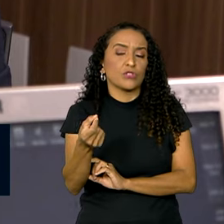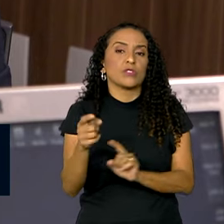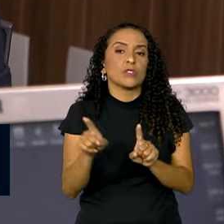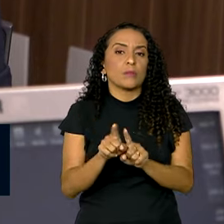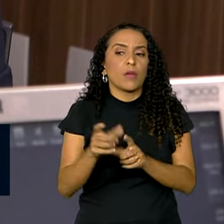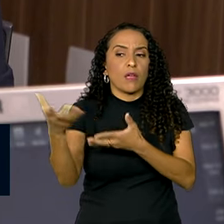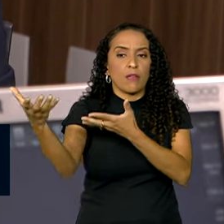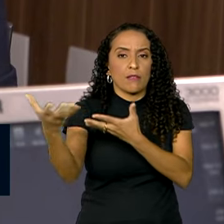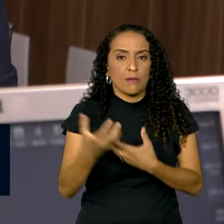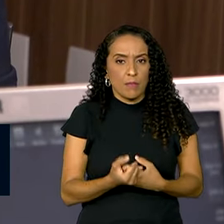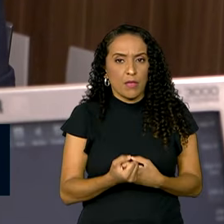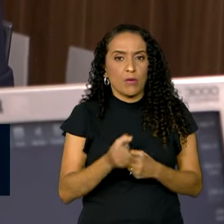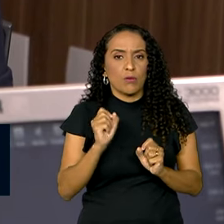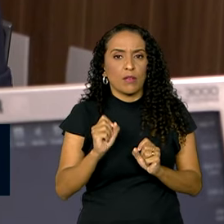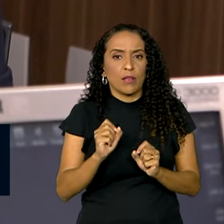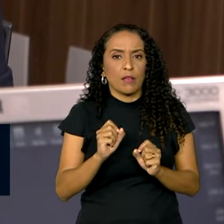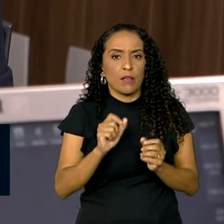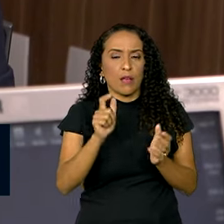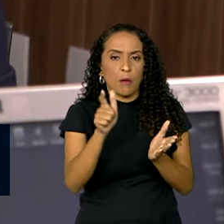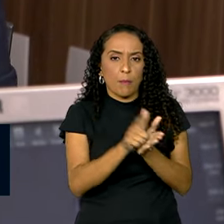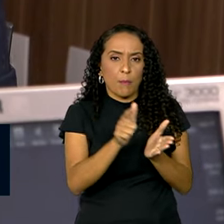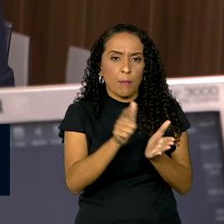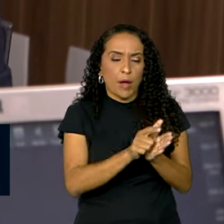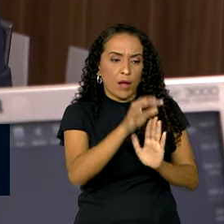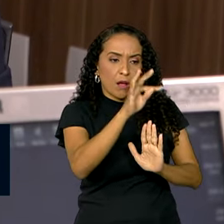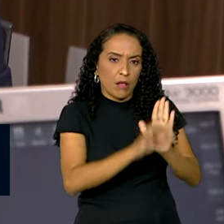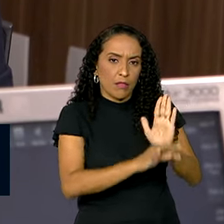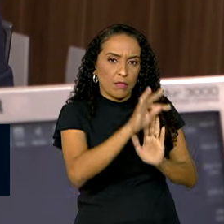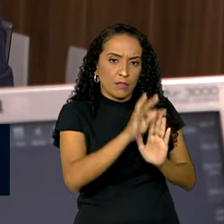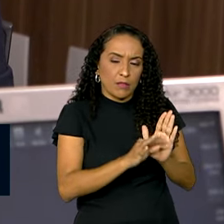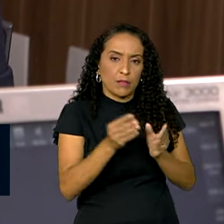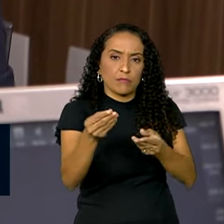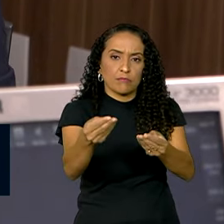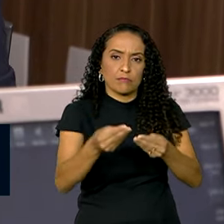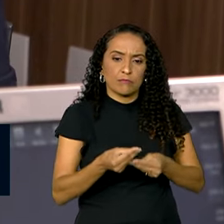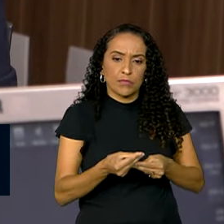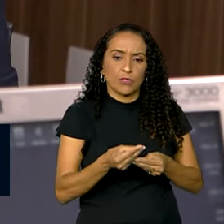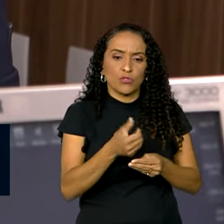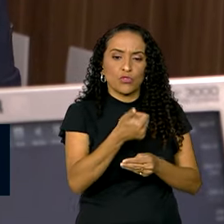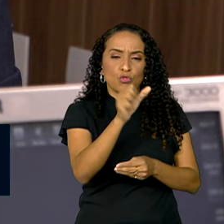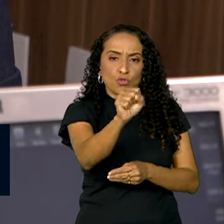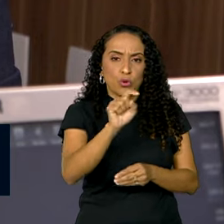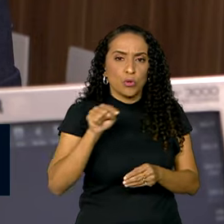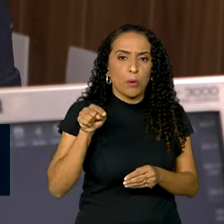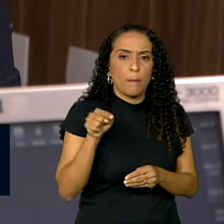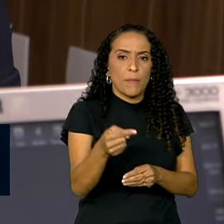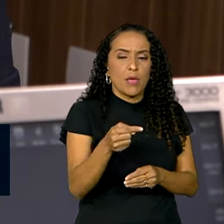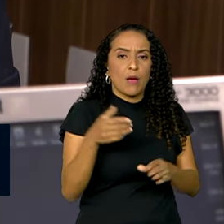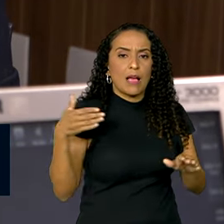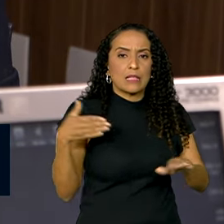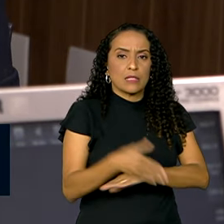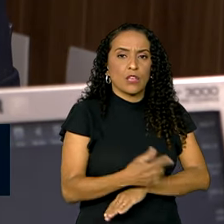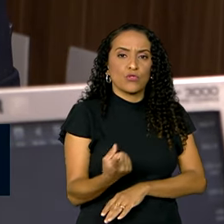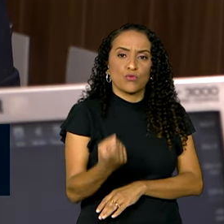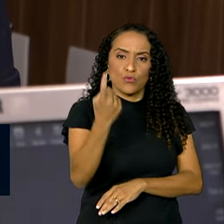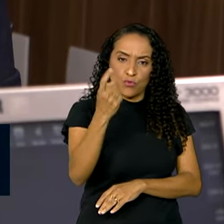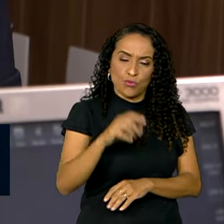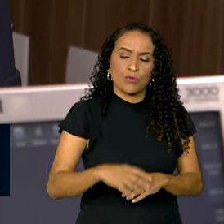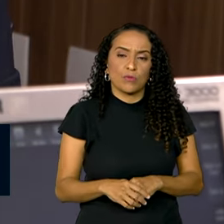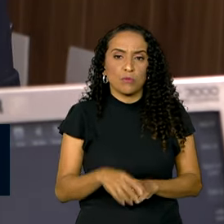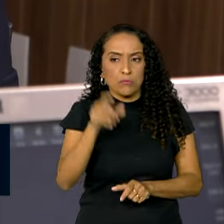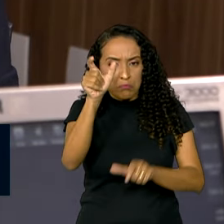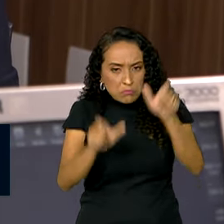recebeu né então a página com esses textos recebeu 18.000 acessos únicos né